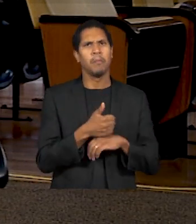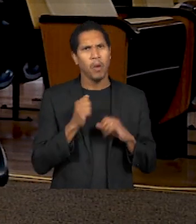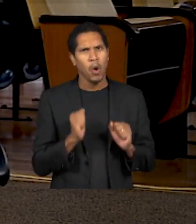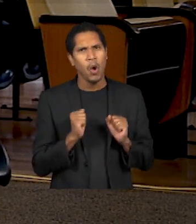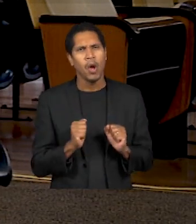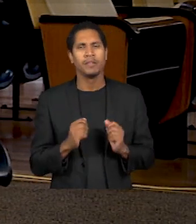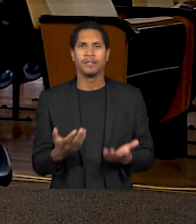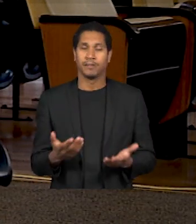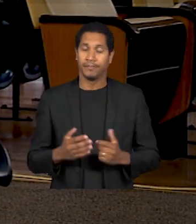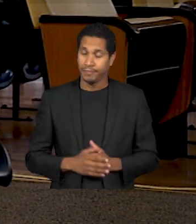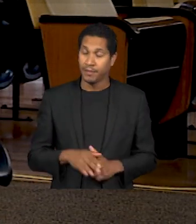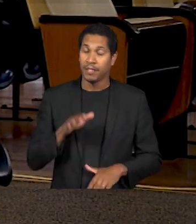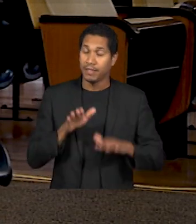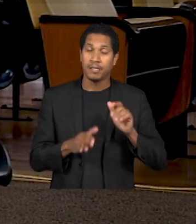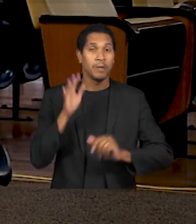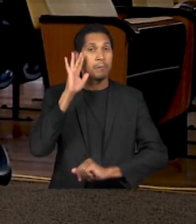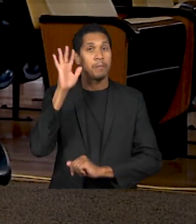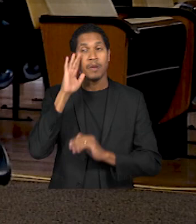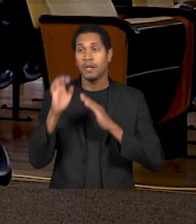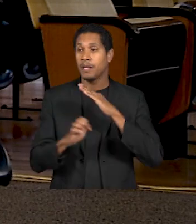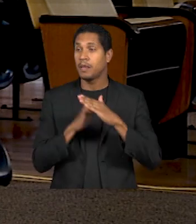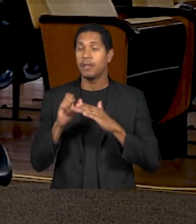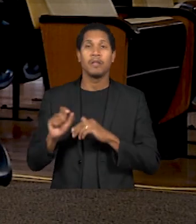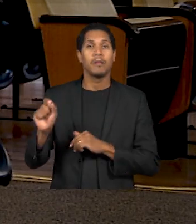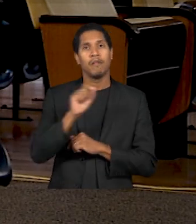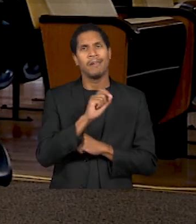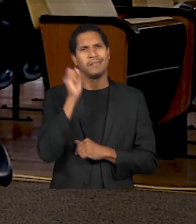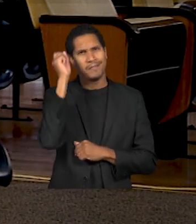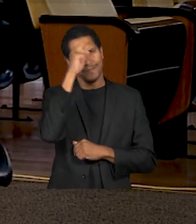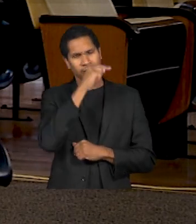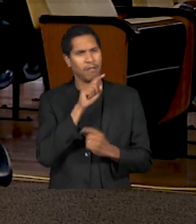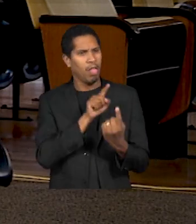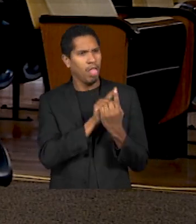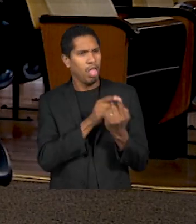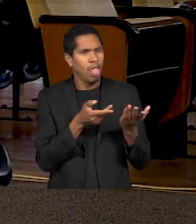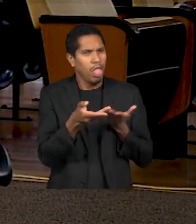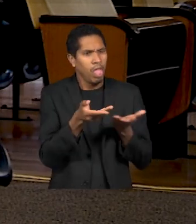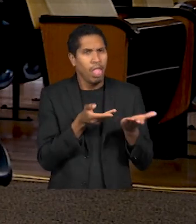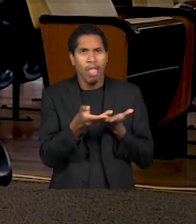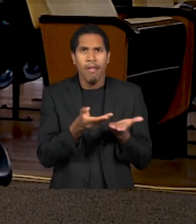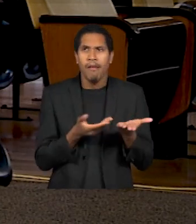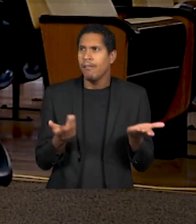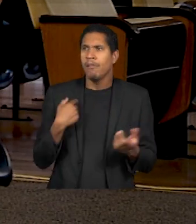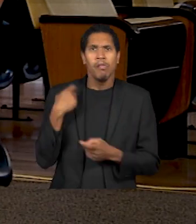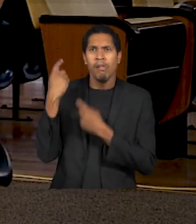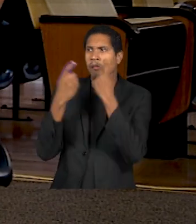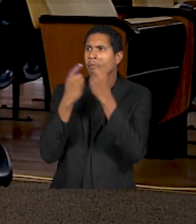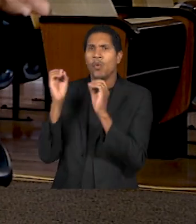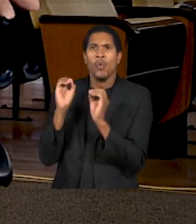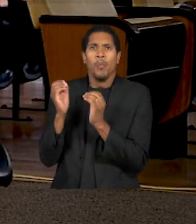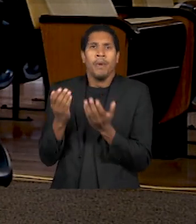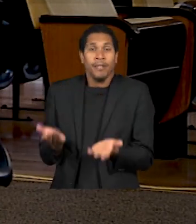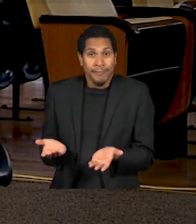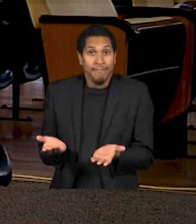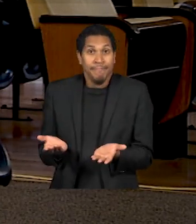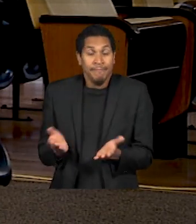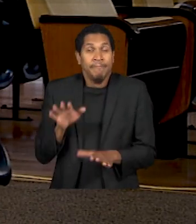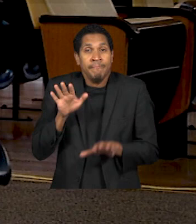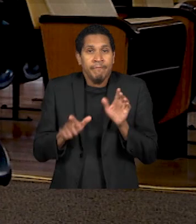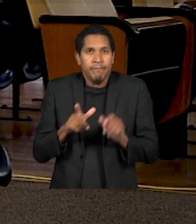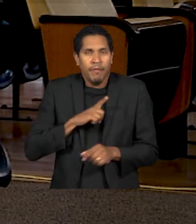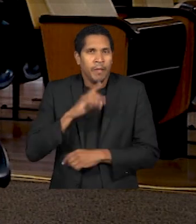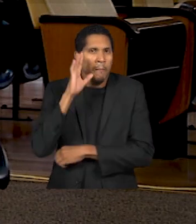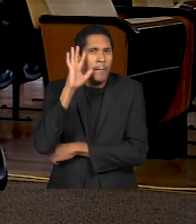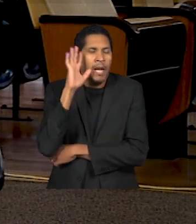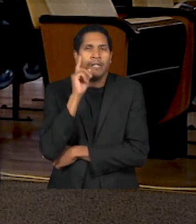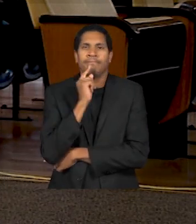vezes, eu penso que as empresas pensam ser tão difícil lidar que, às vezes, elas não se preocupam. Às vezes, você pensa...